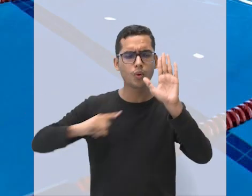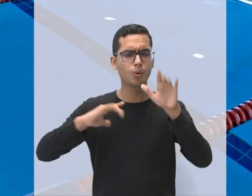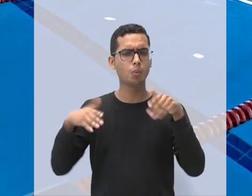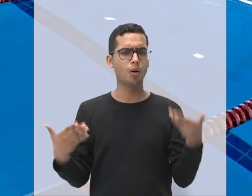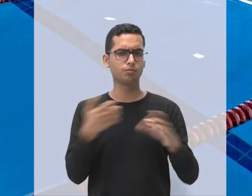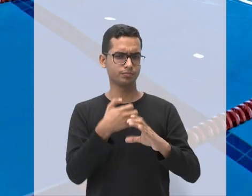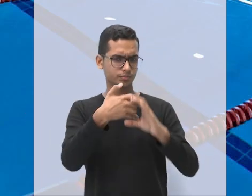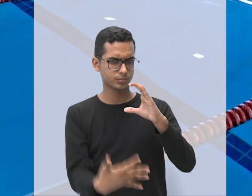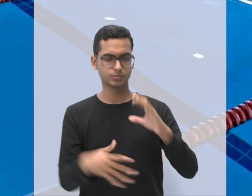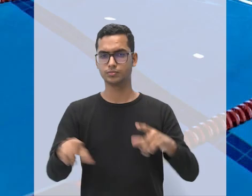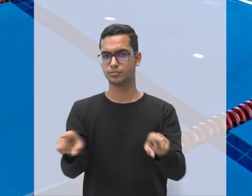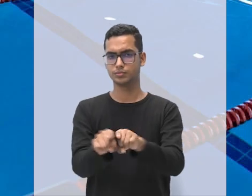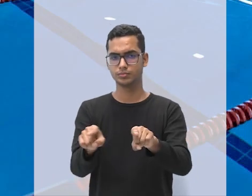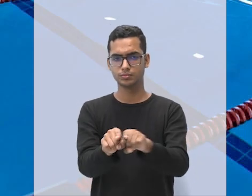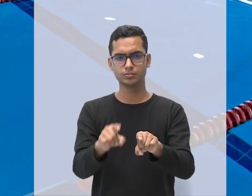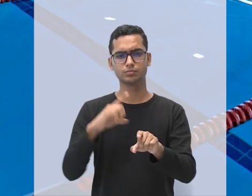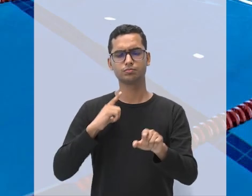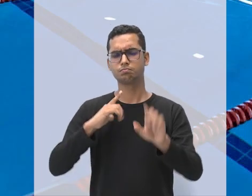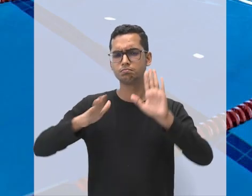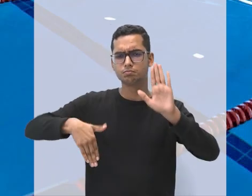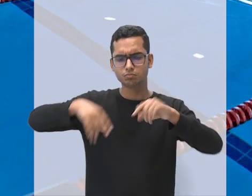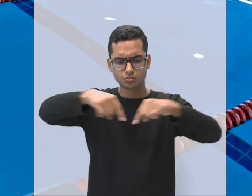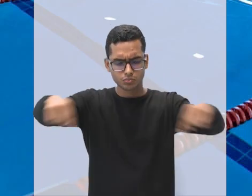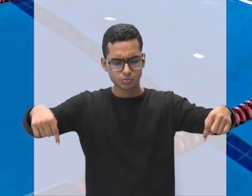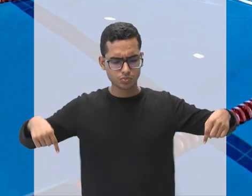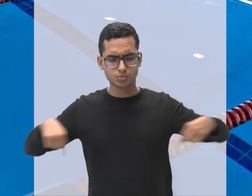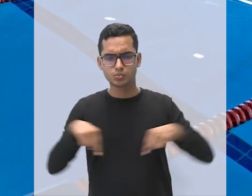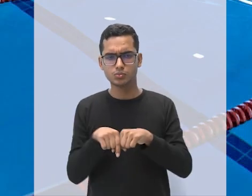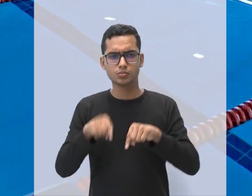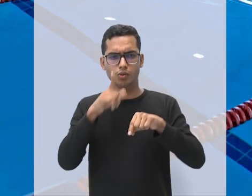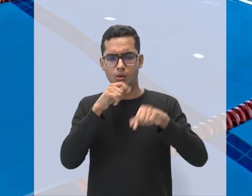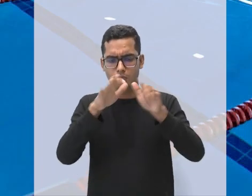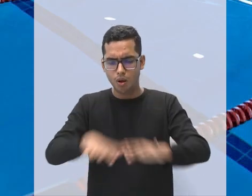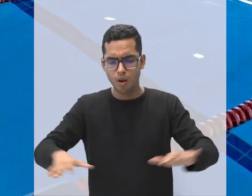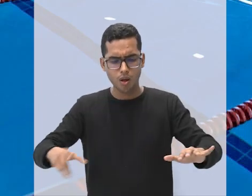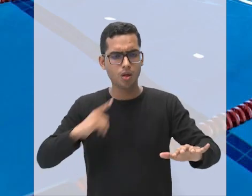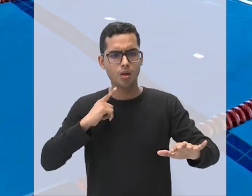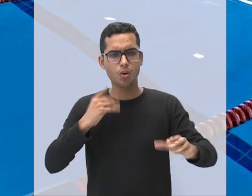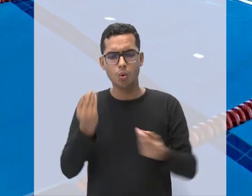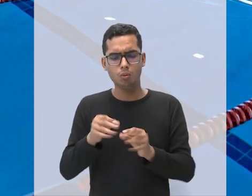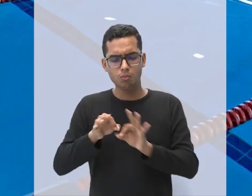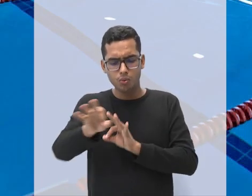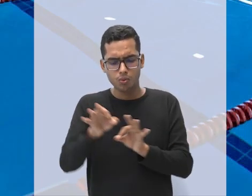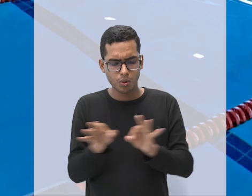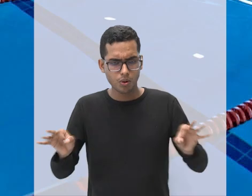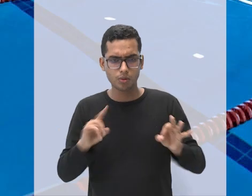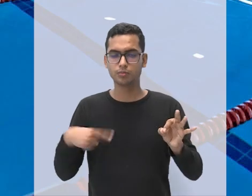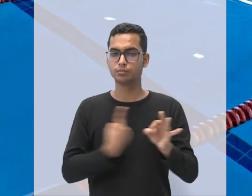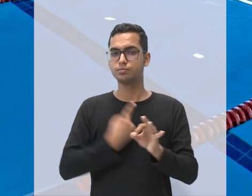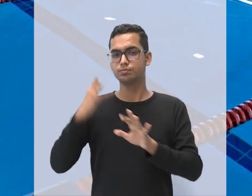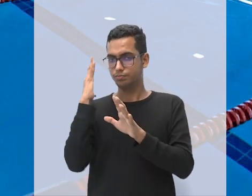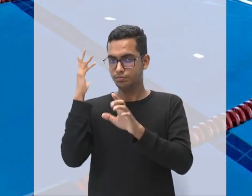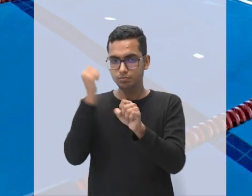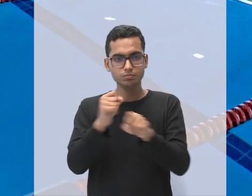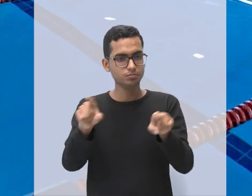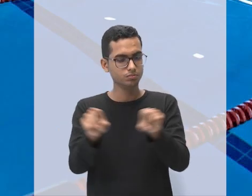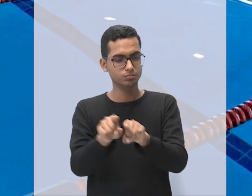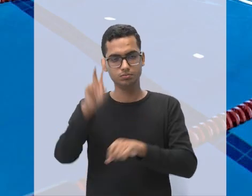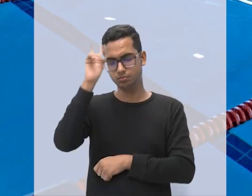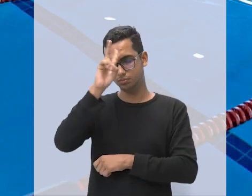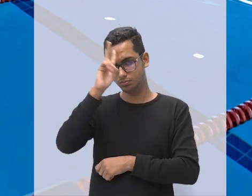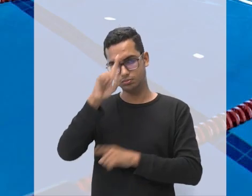suas características, essa piscina, que tamanho ela é mesmo, hein? Nós vamos revisar, relembrar tudo